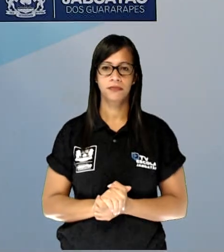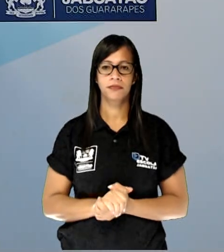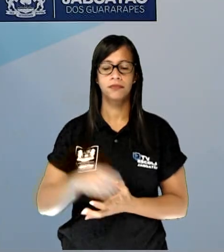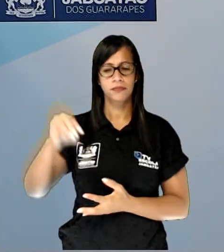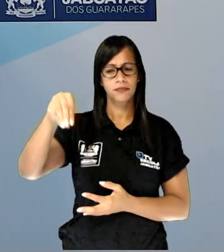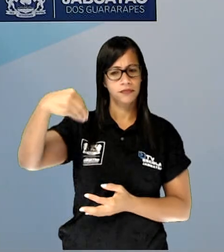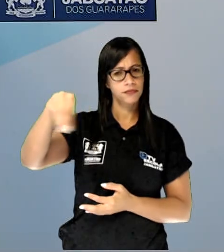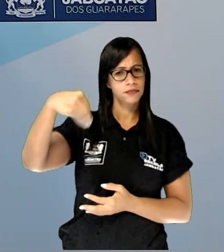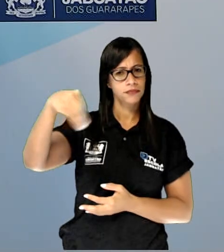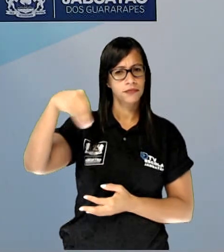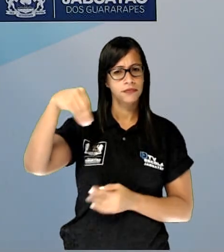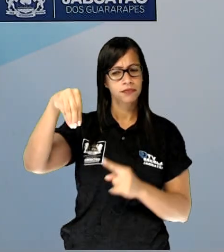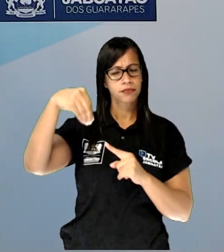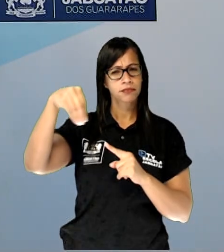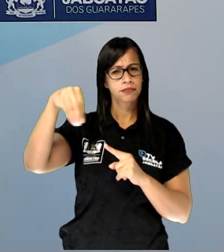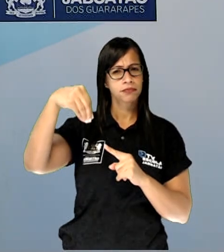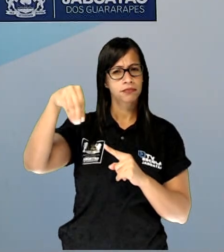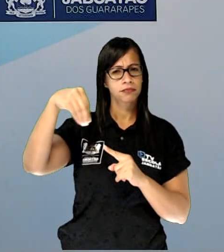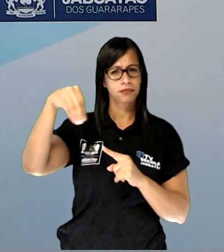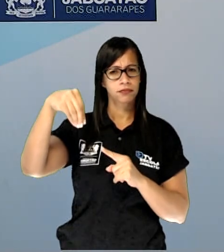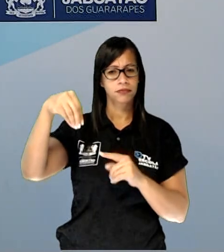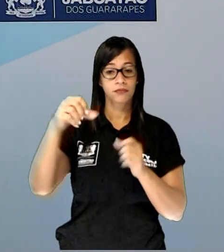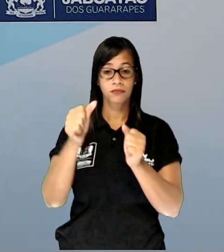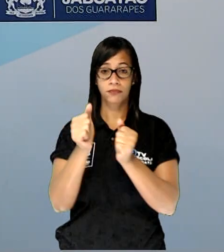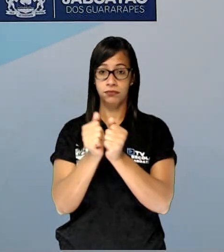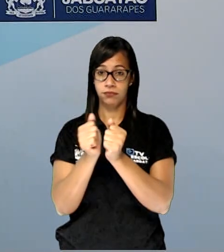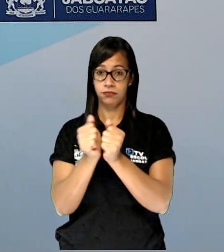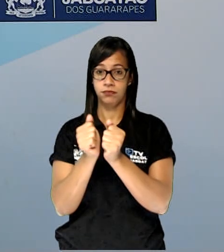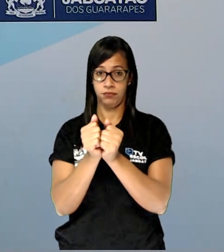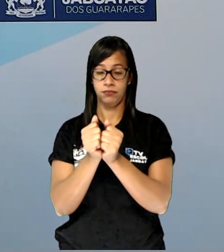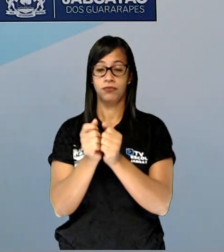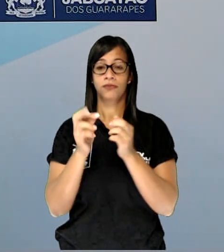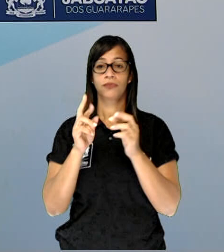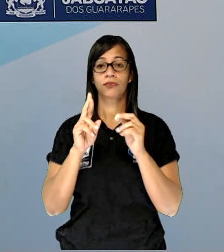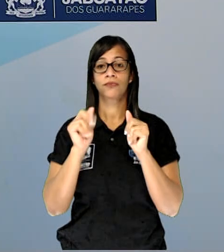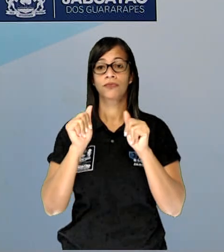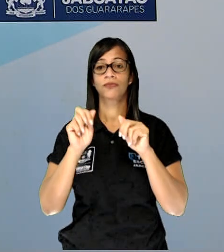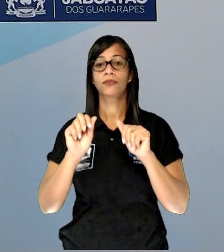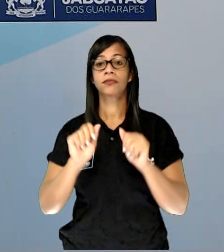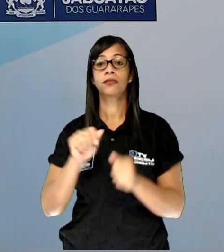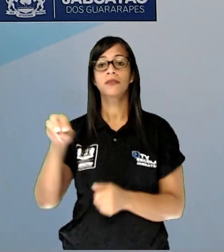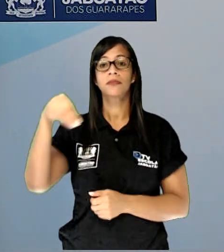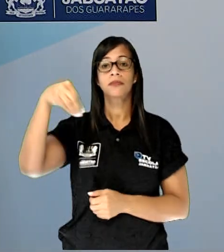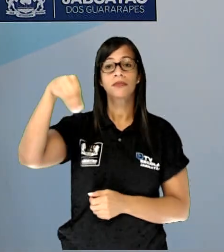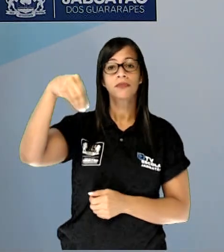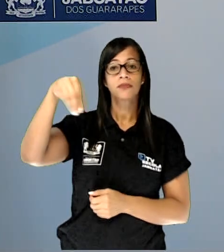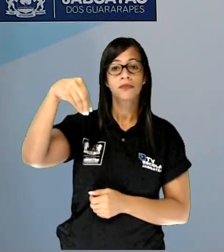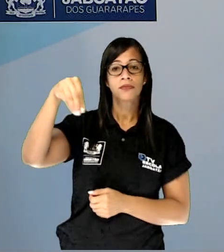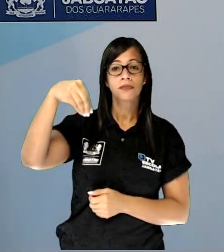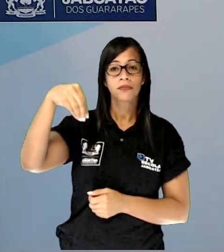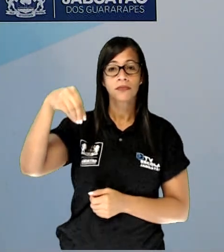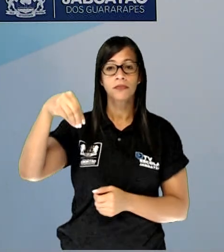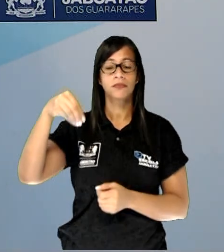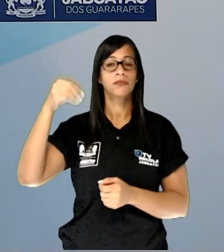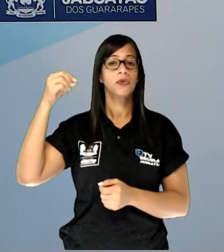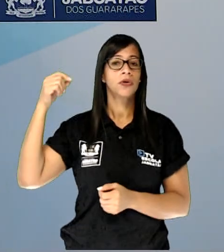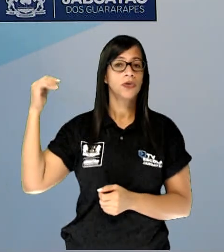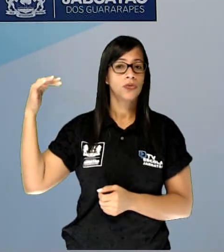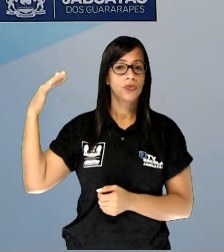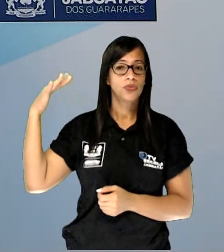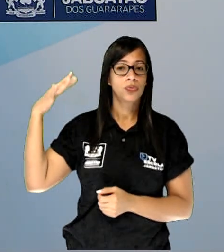esse barulho em contato com o ar, tá, emite ondas sonoras para o